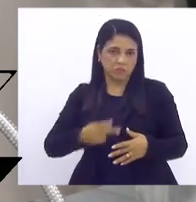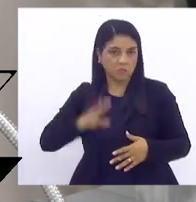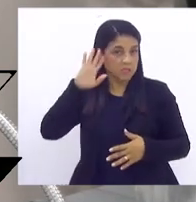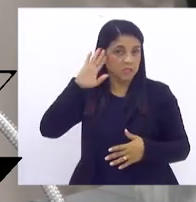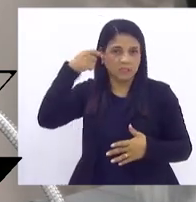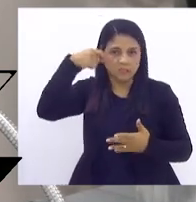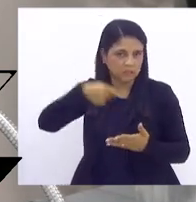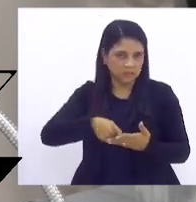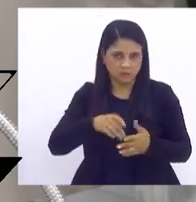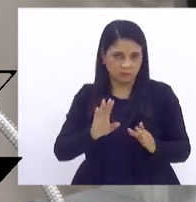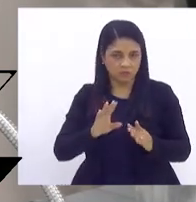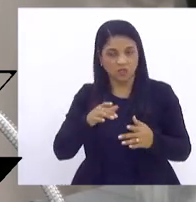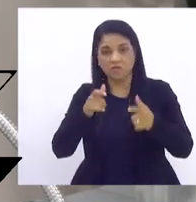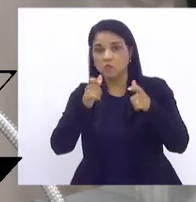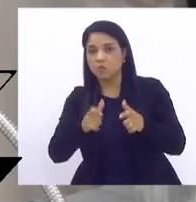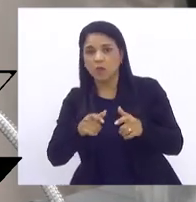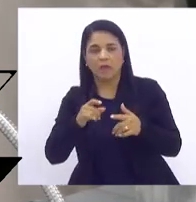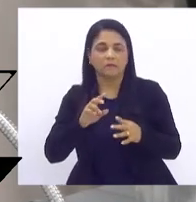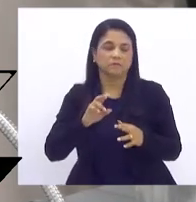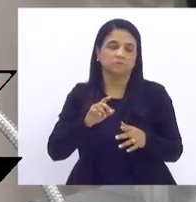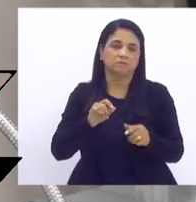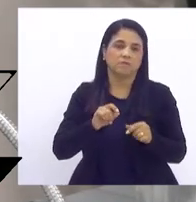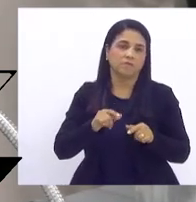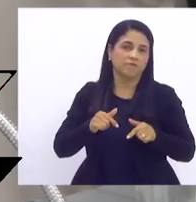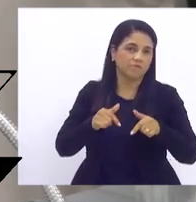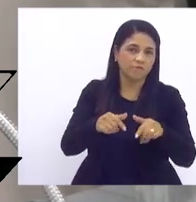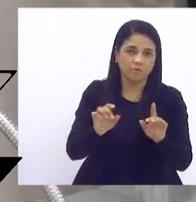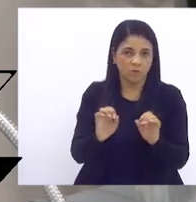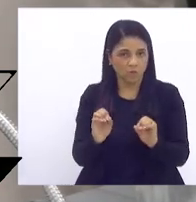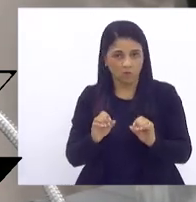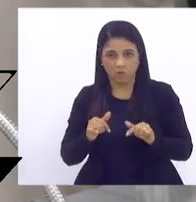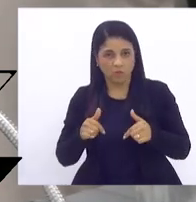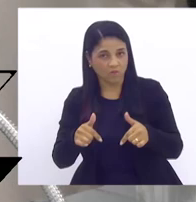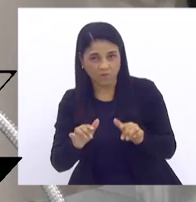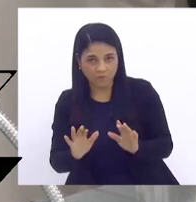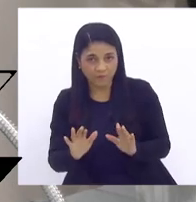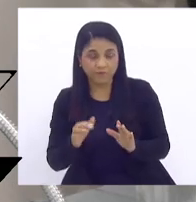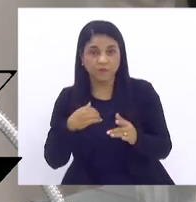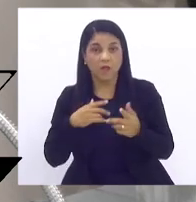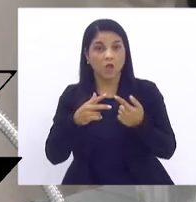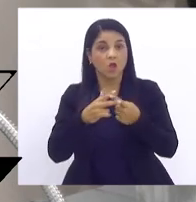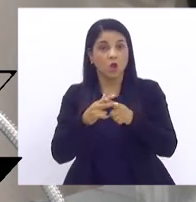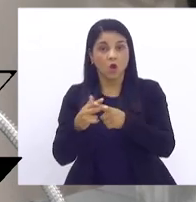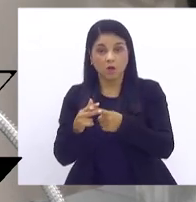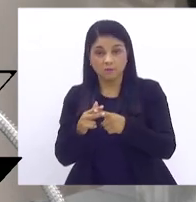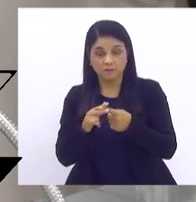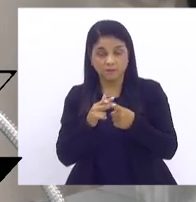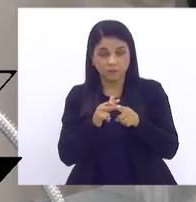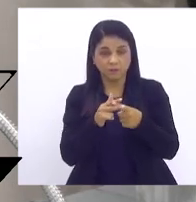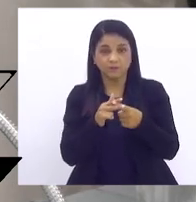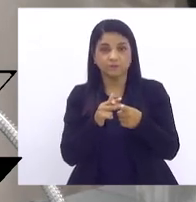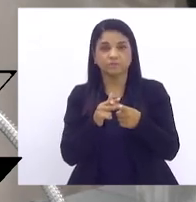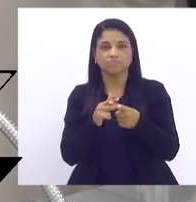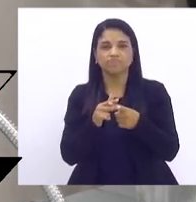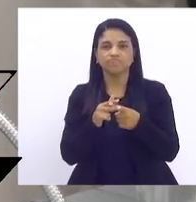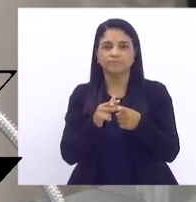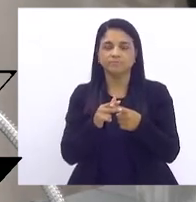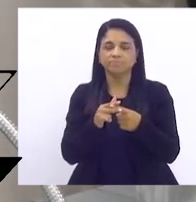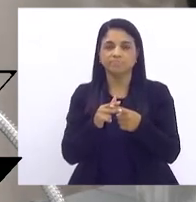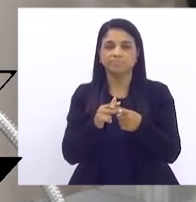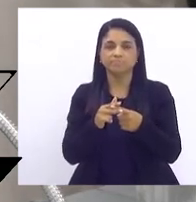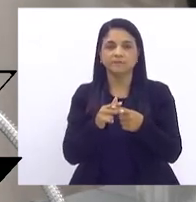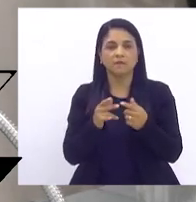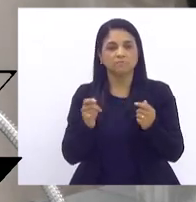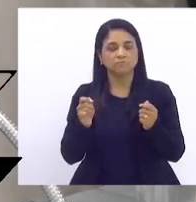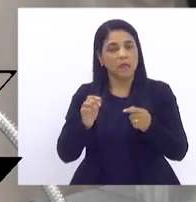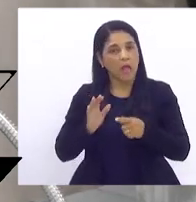fazer. Essa pequena correção, considero também que acaba suprindo ali qualquer impedimento, porque